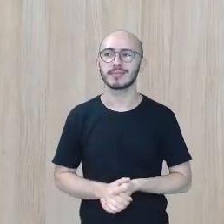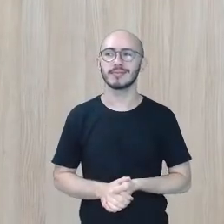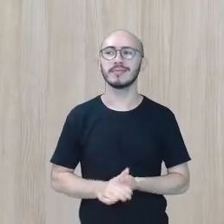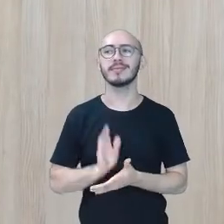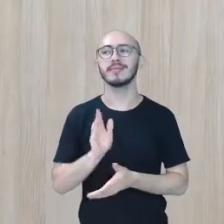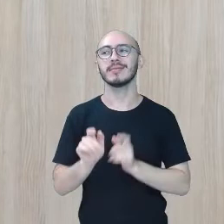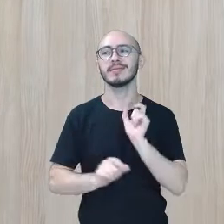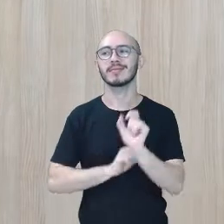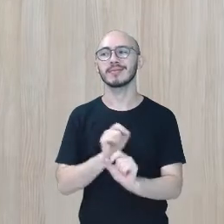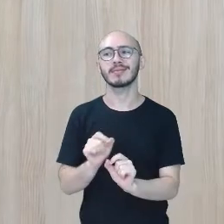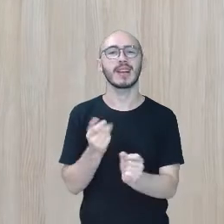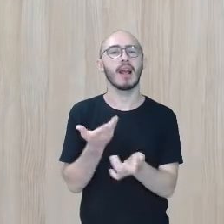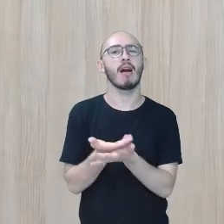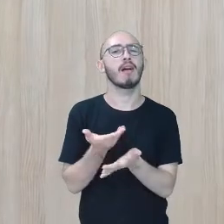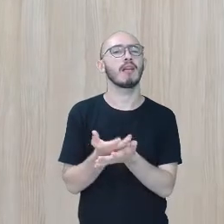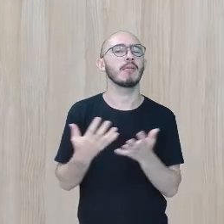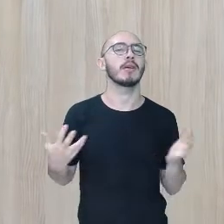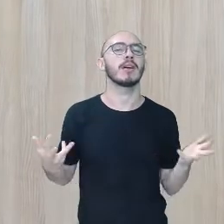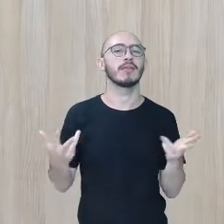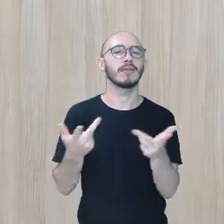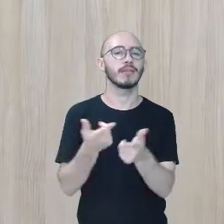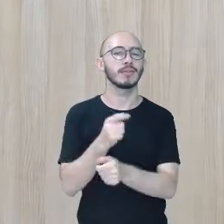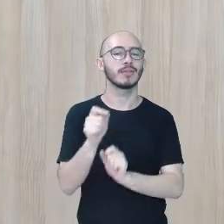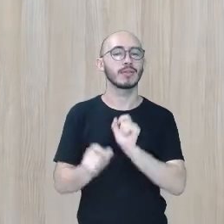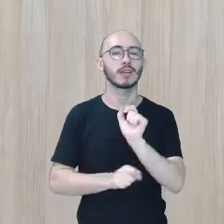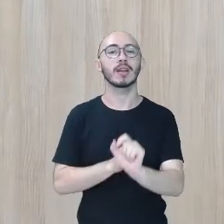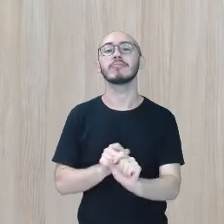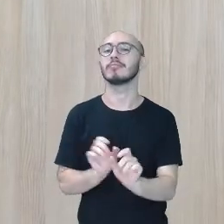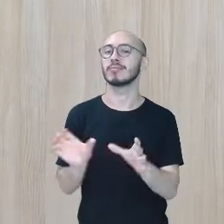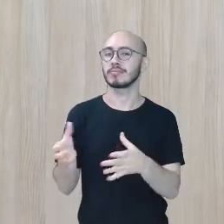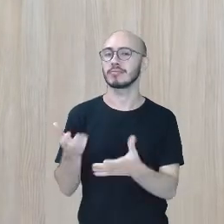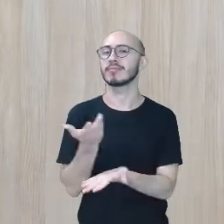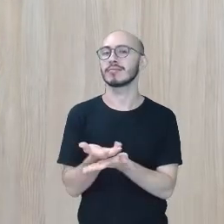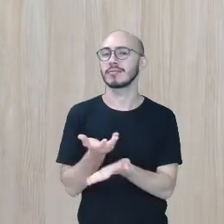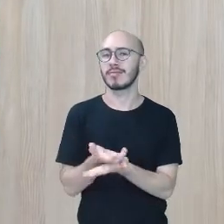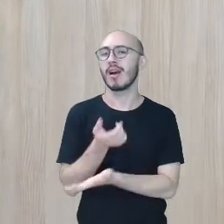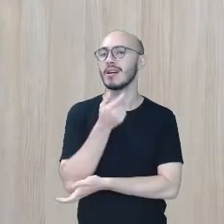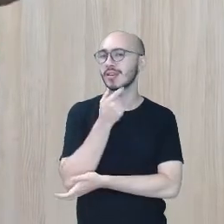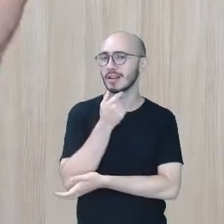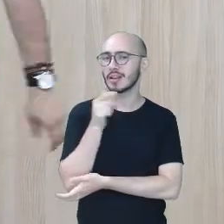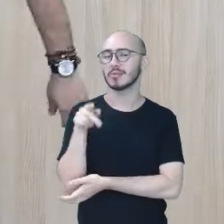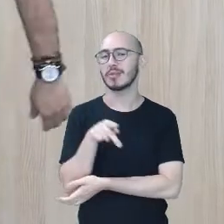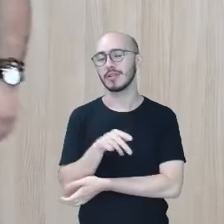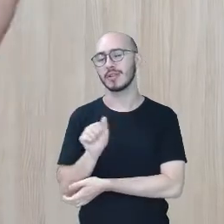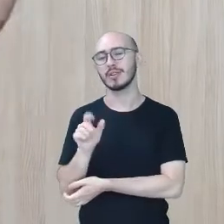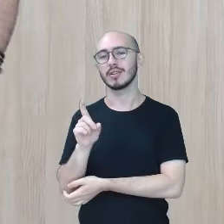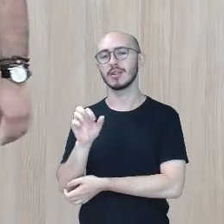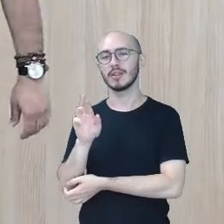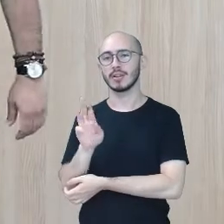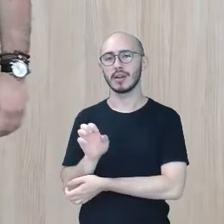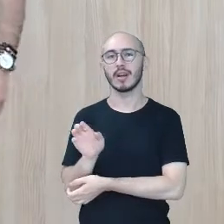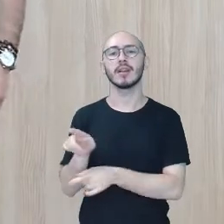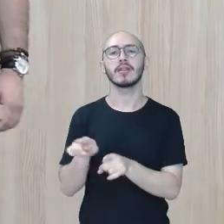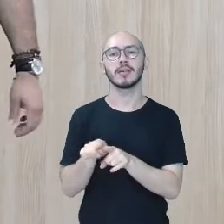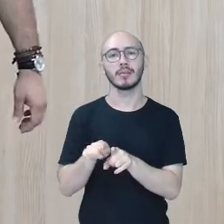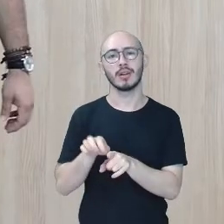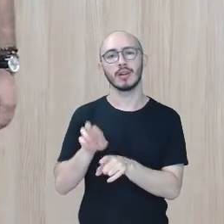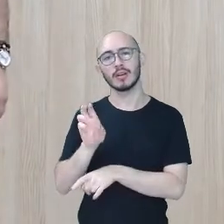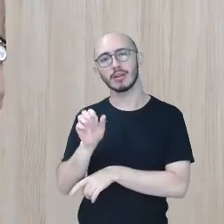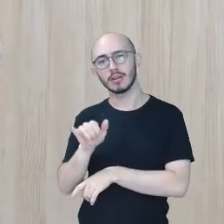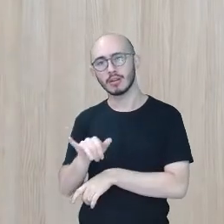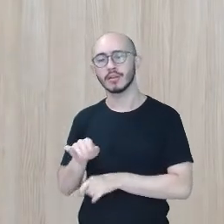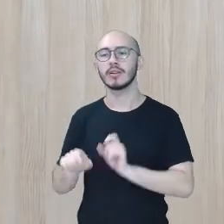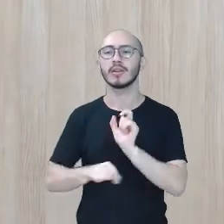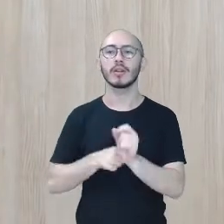atropelado aí pela aula maravilhosa aí da turma do inglês, né, o professor André, o professor Rony. Então a gente hoje vai tentar falar